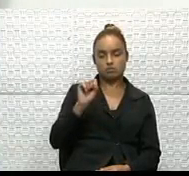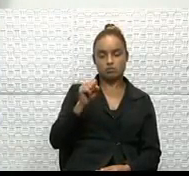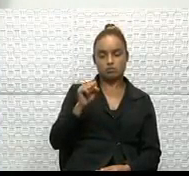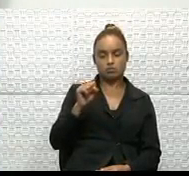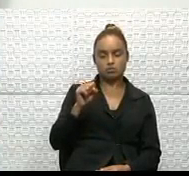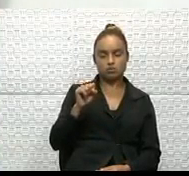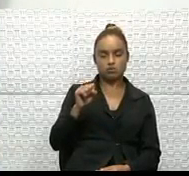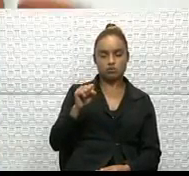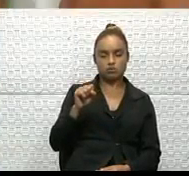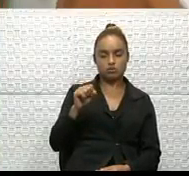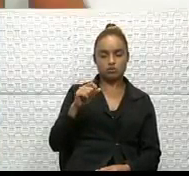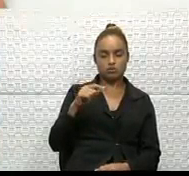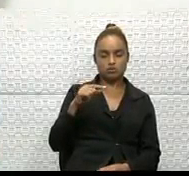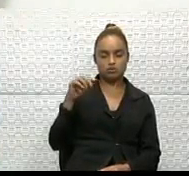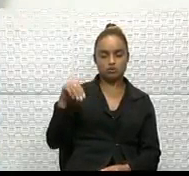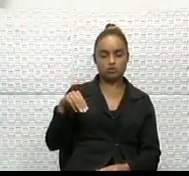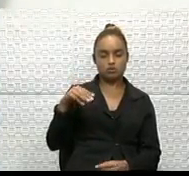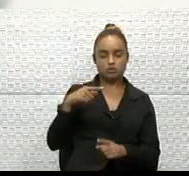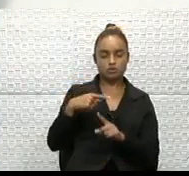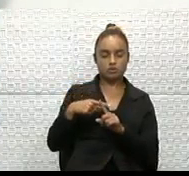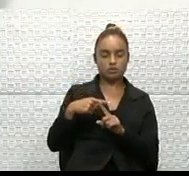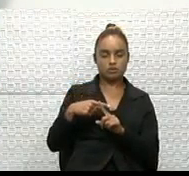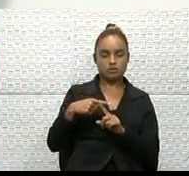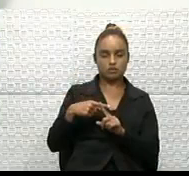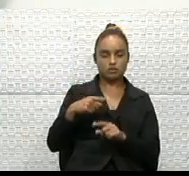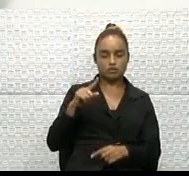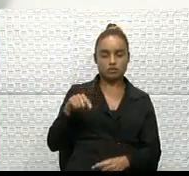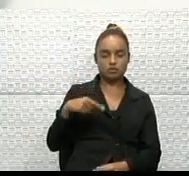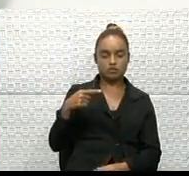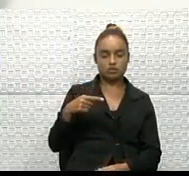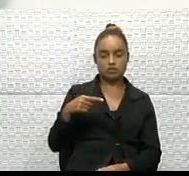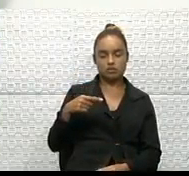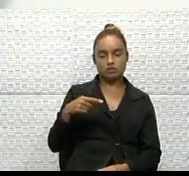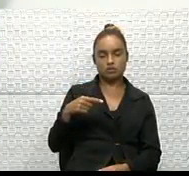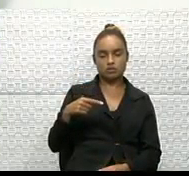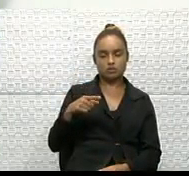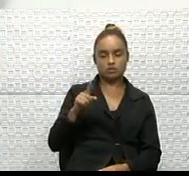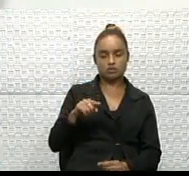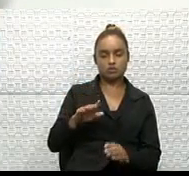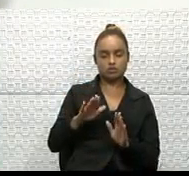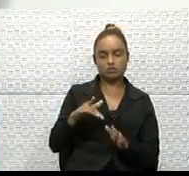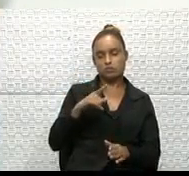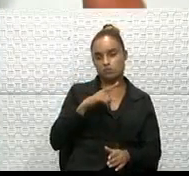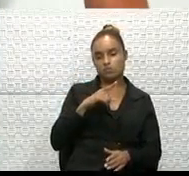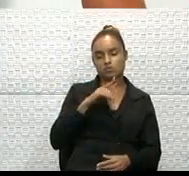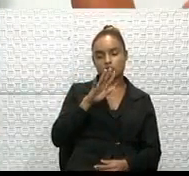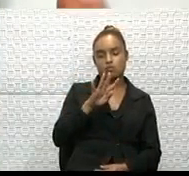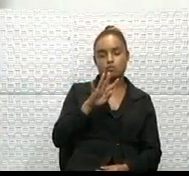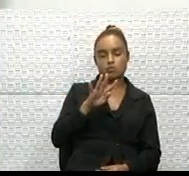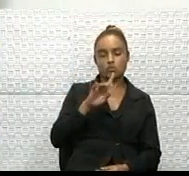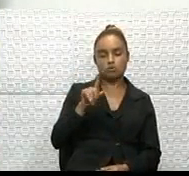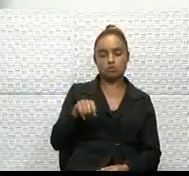7,8 M+, primeiro par ordenado. Segundo par ordenado a ser registrado na calculadora,